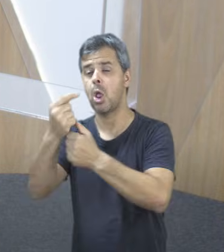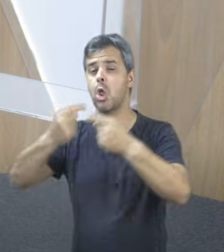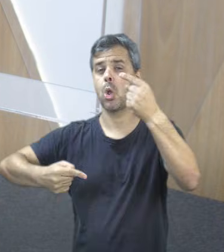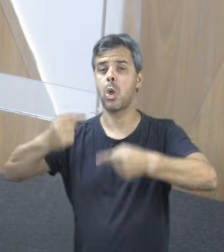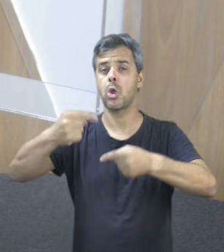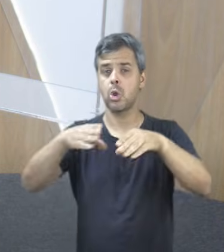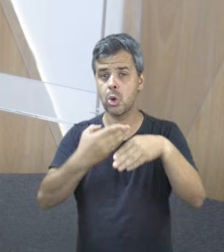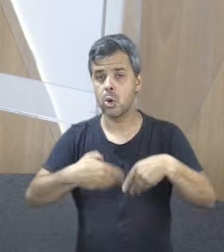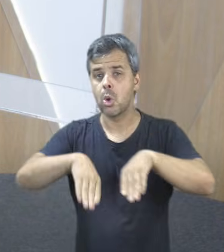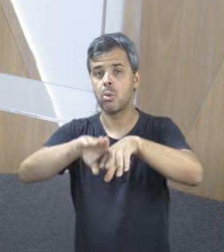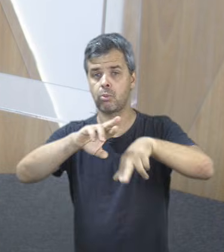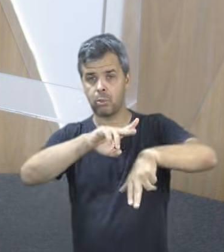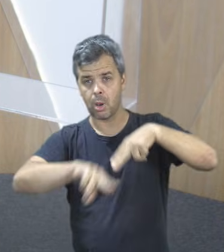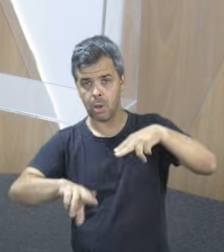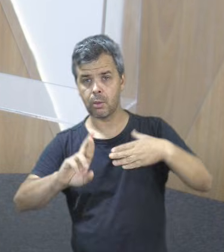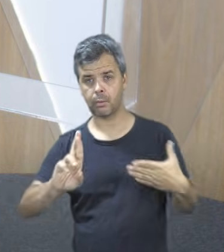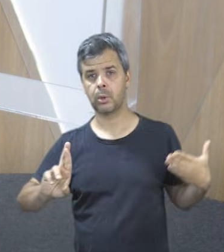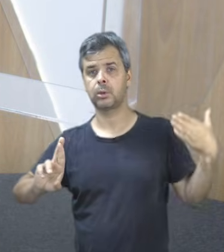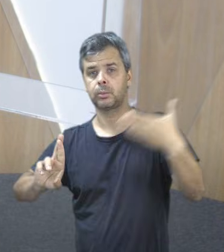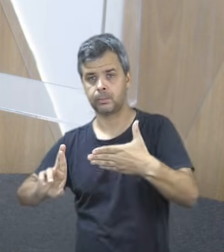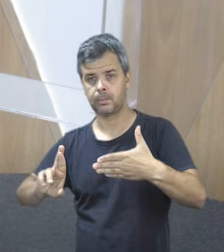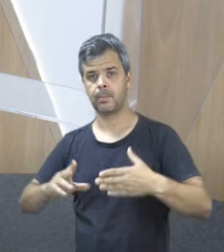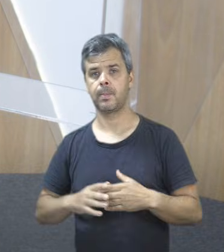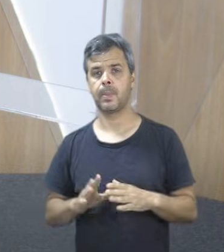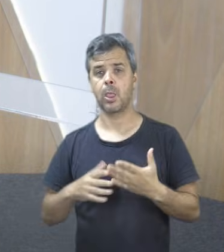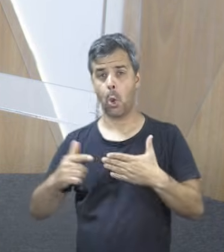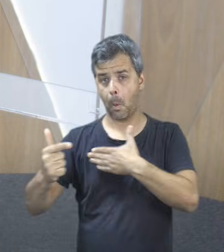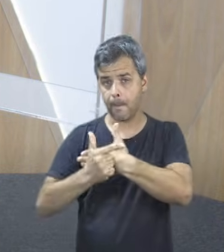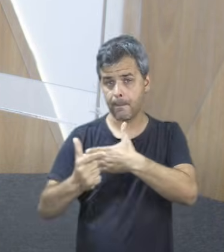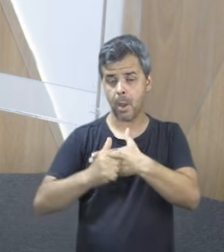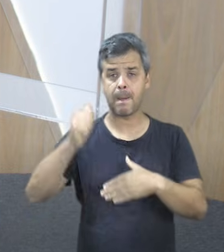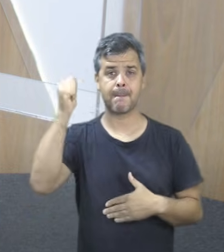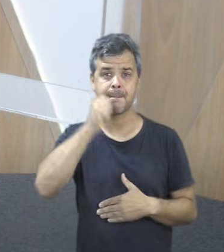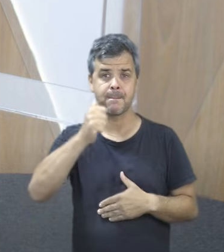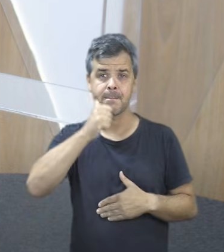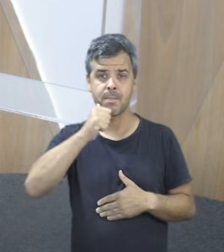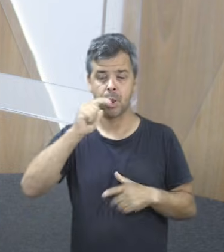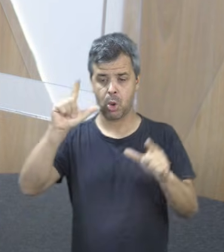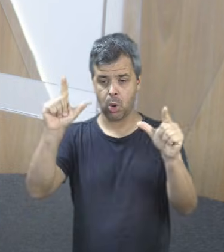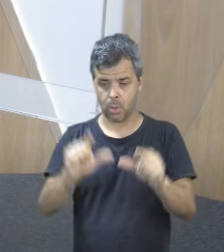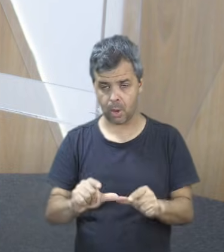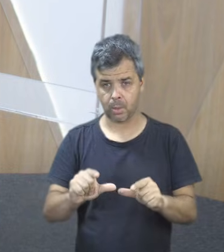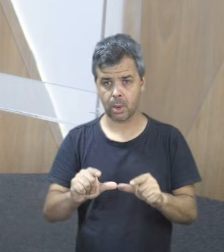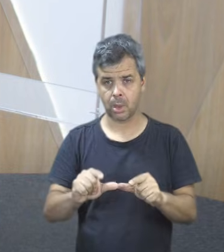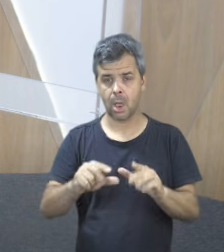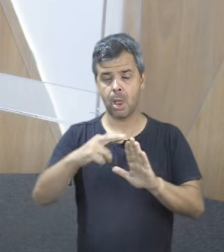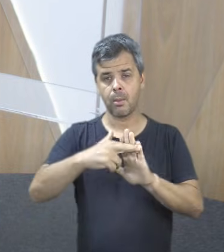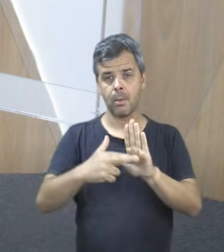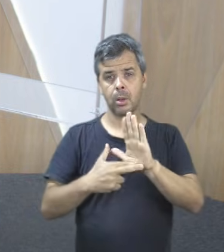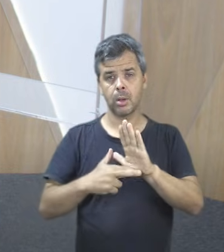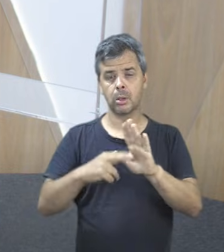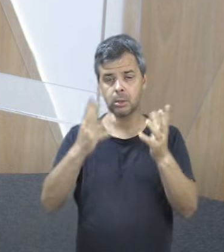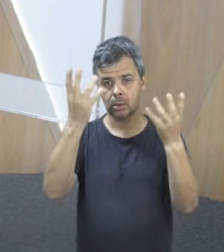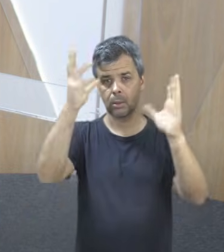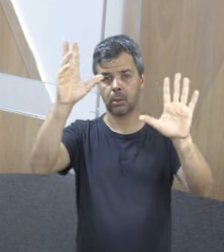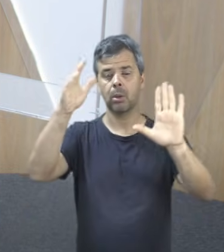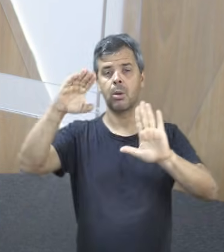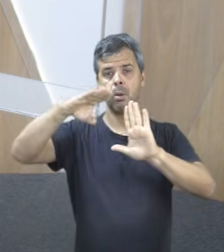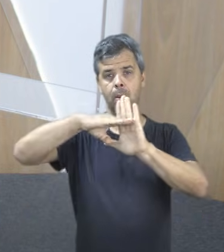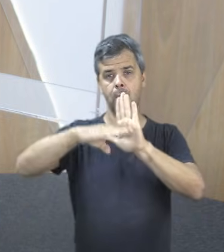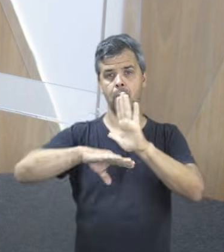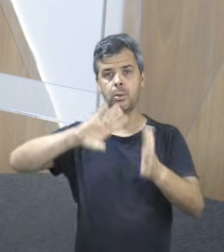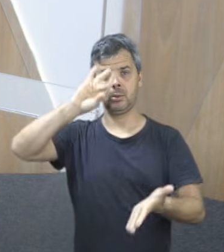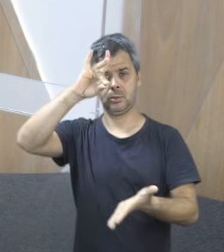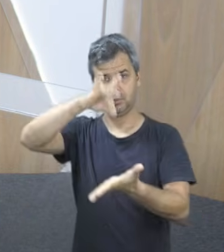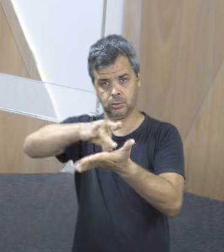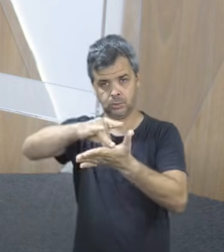sobre igualdade de gênero, representatividade e o papel das mulheres e minorias na agenda climática ganha destaque na programação